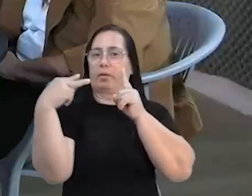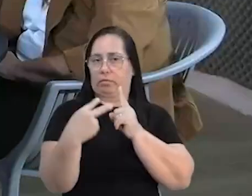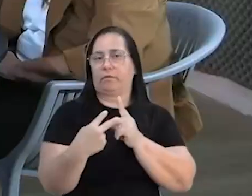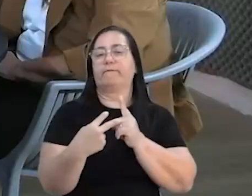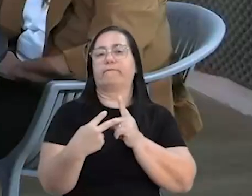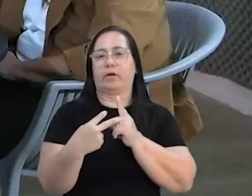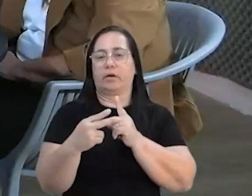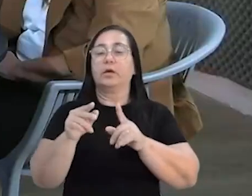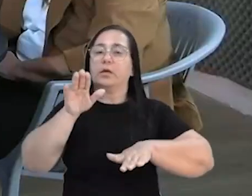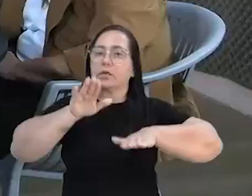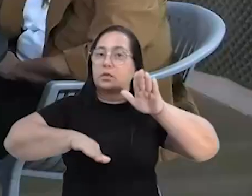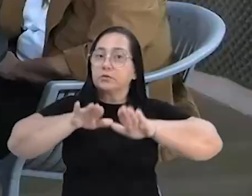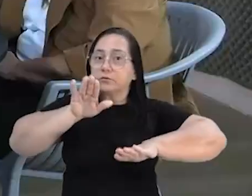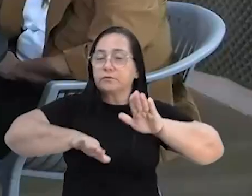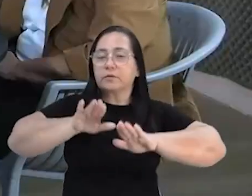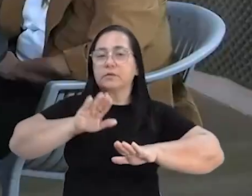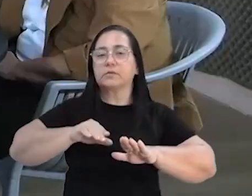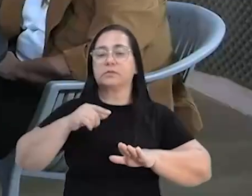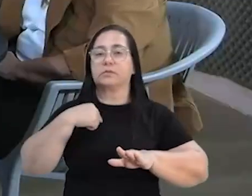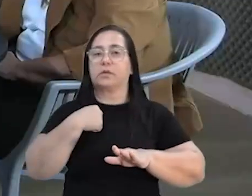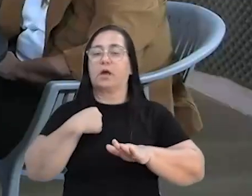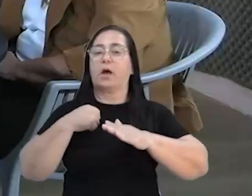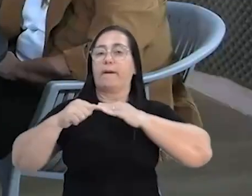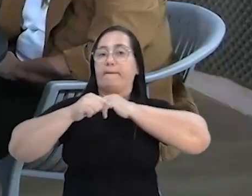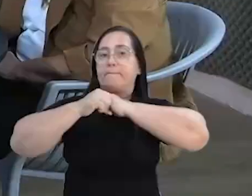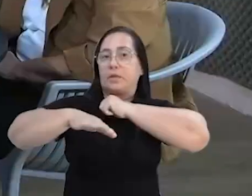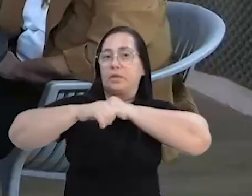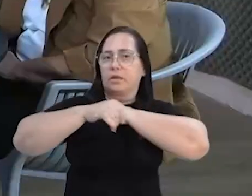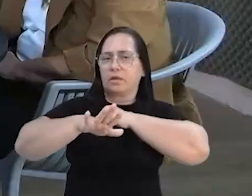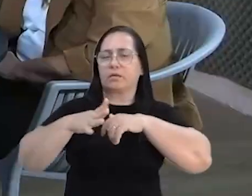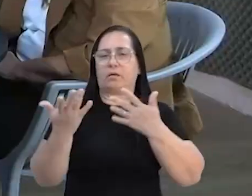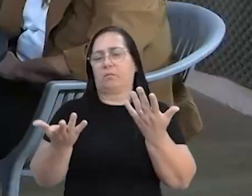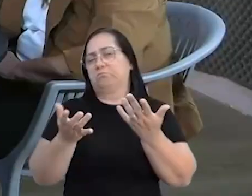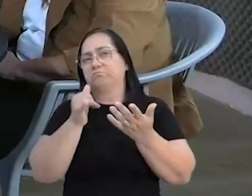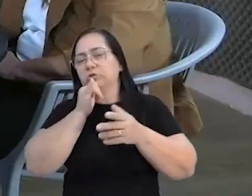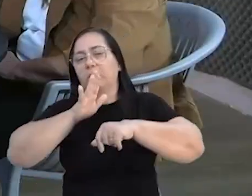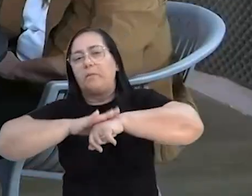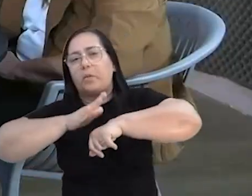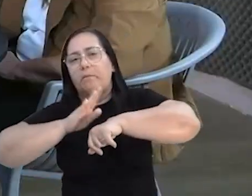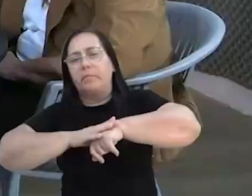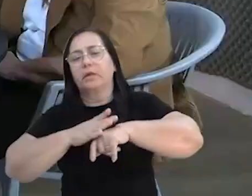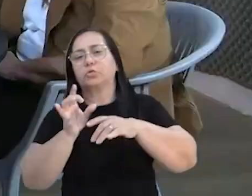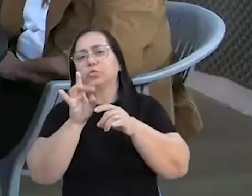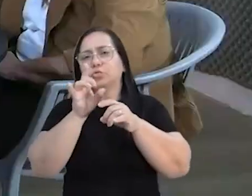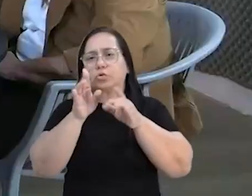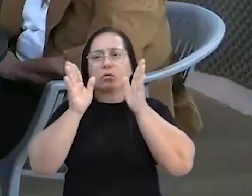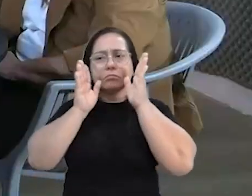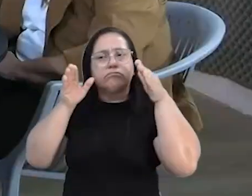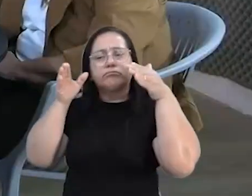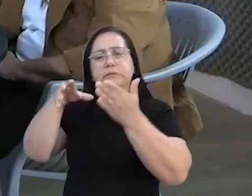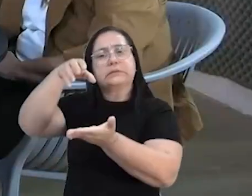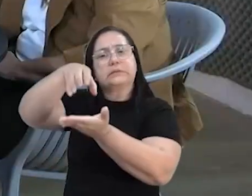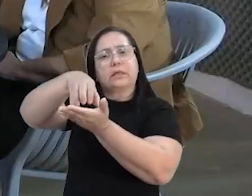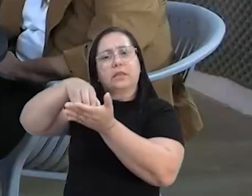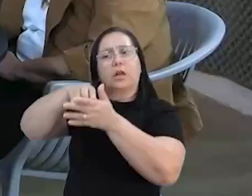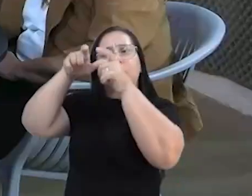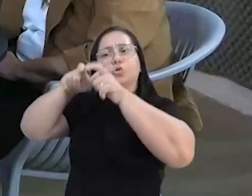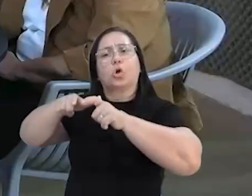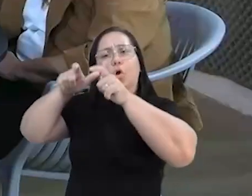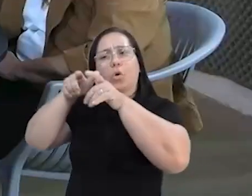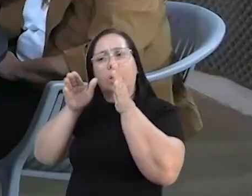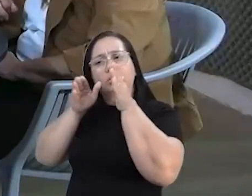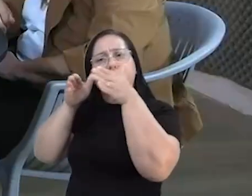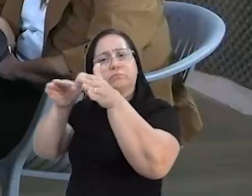olhar, que às vezes a mídia, em certos momentos, acaba só setorizando certas